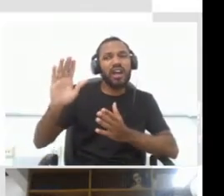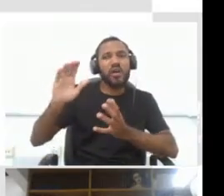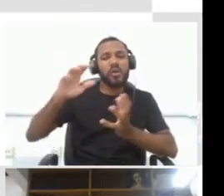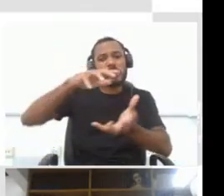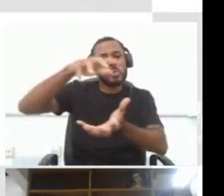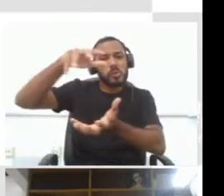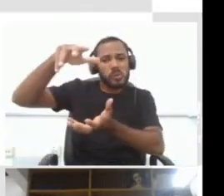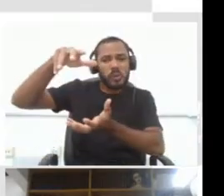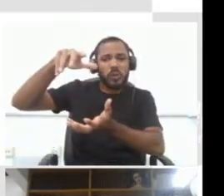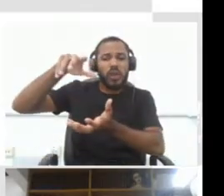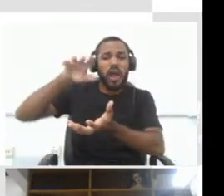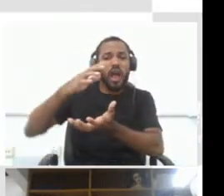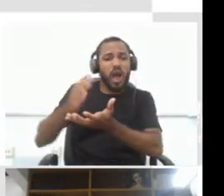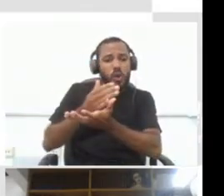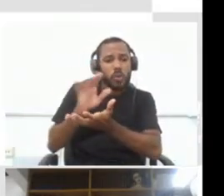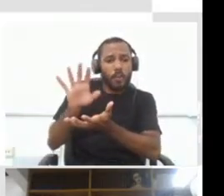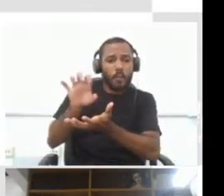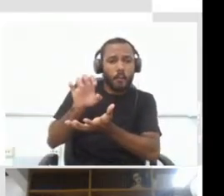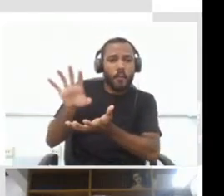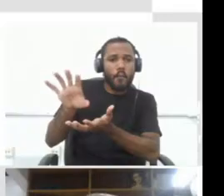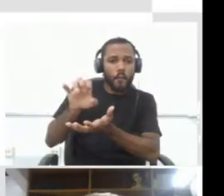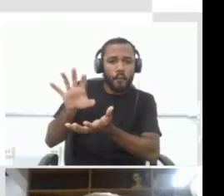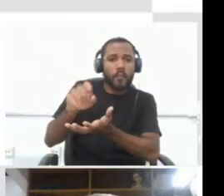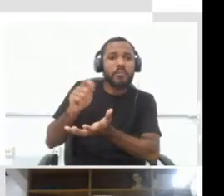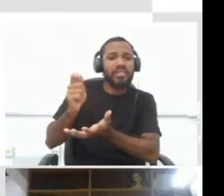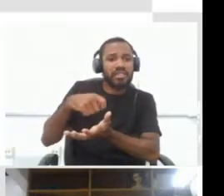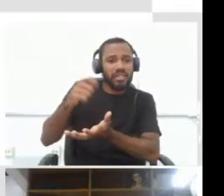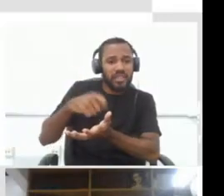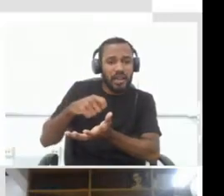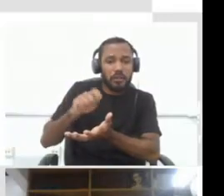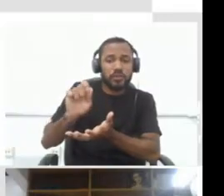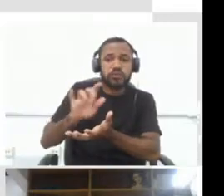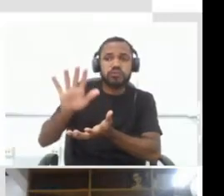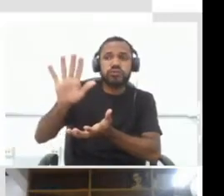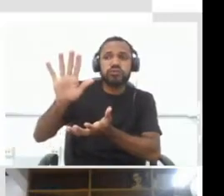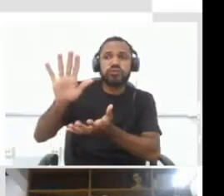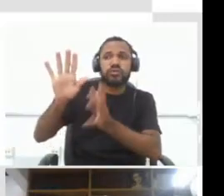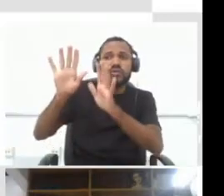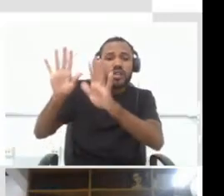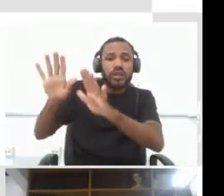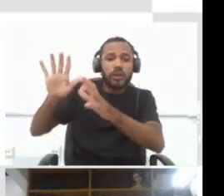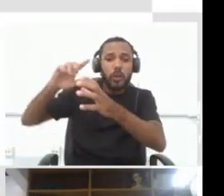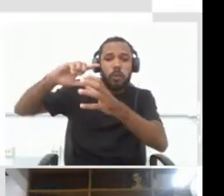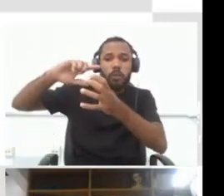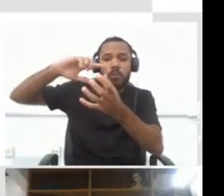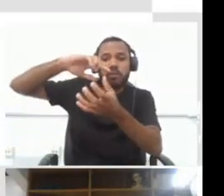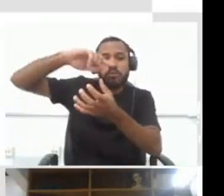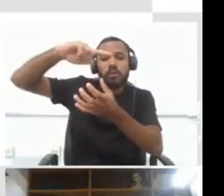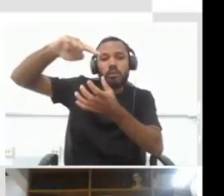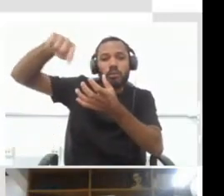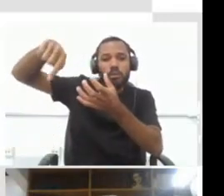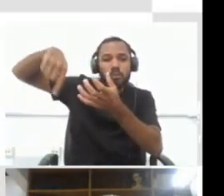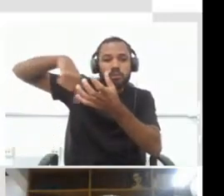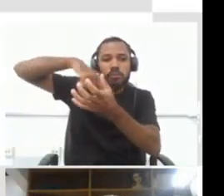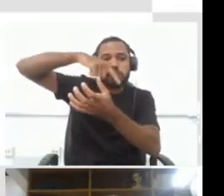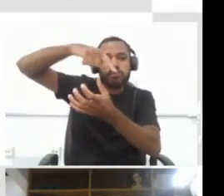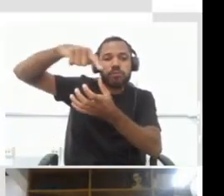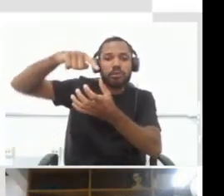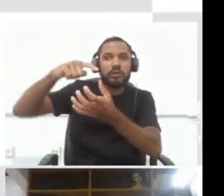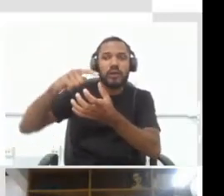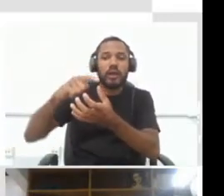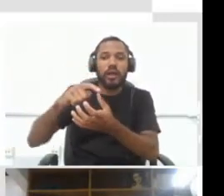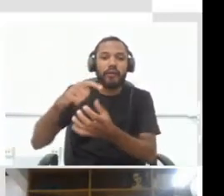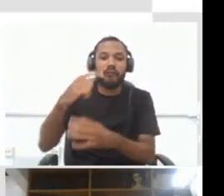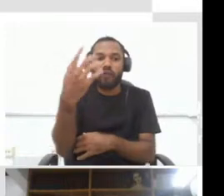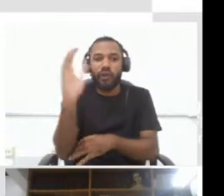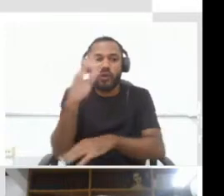foram capazes de absorver. Né? Então, o que ficou na atmosfera? Né? O que não foi absorvido pelas florestas, pelos oceanos, pelos solos, assim